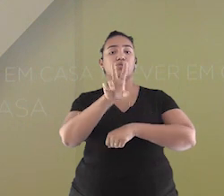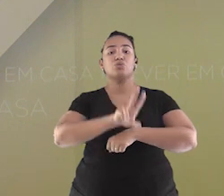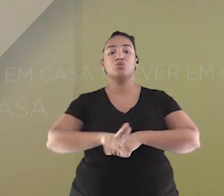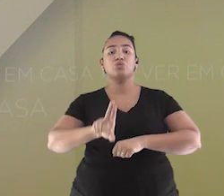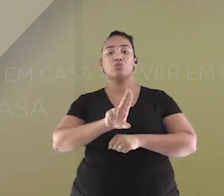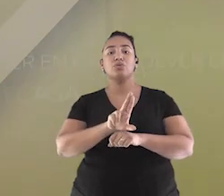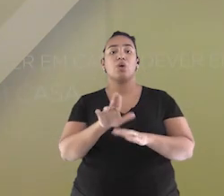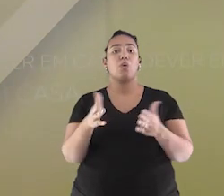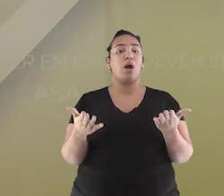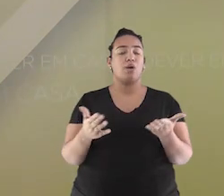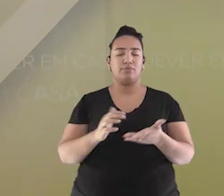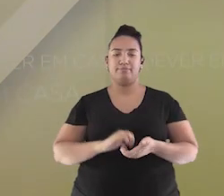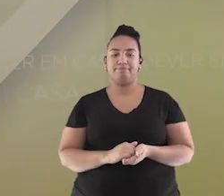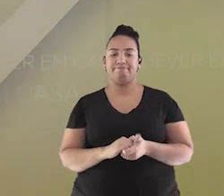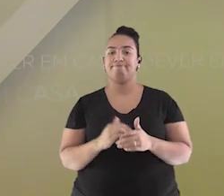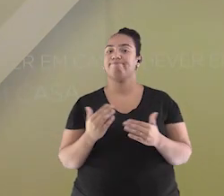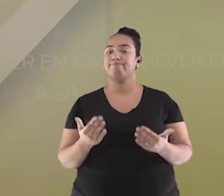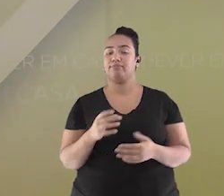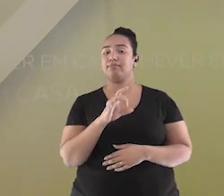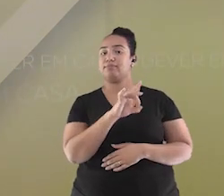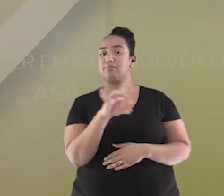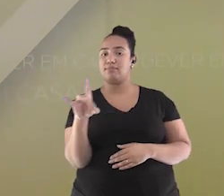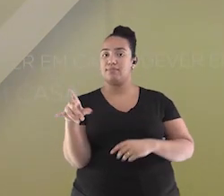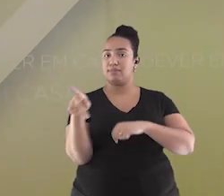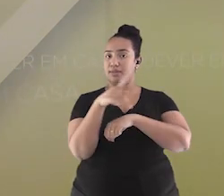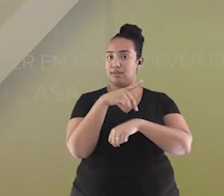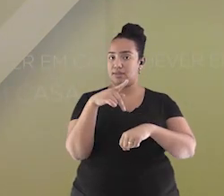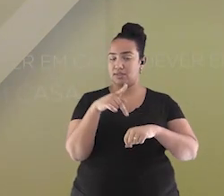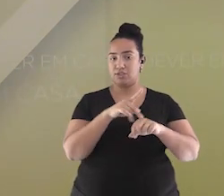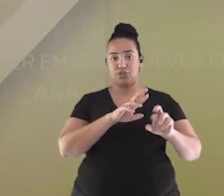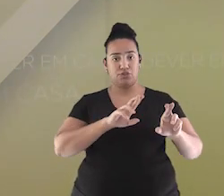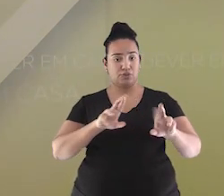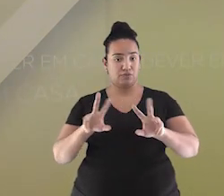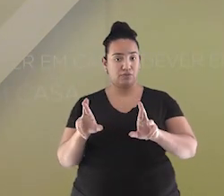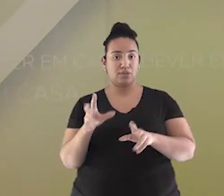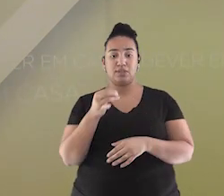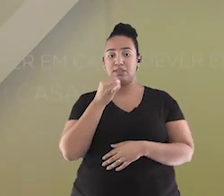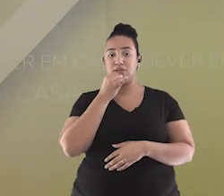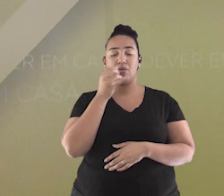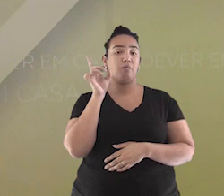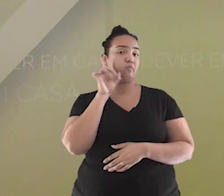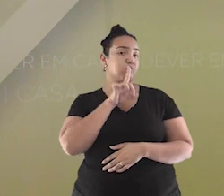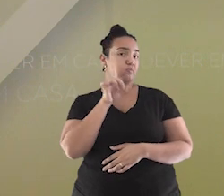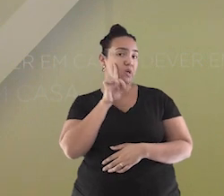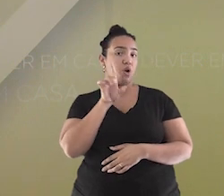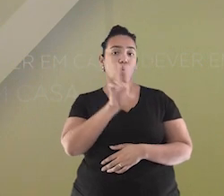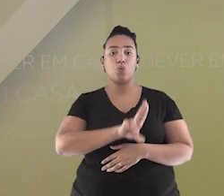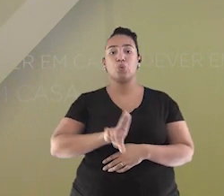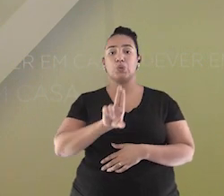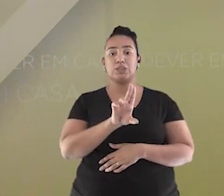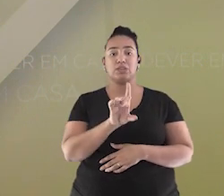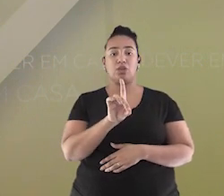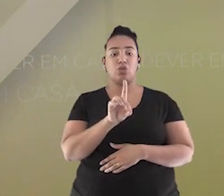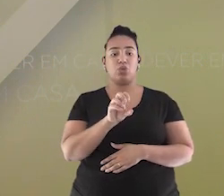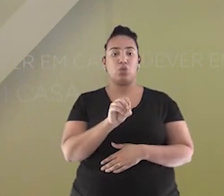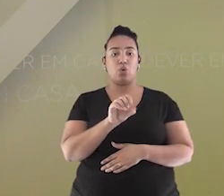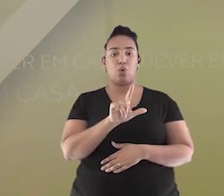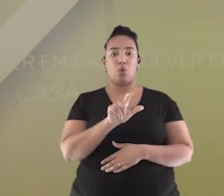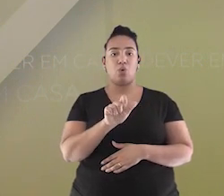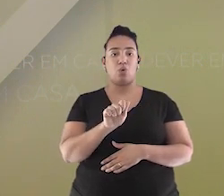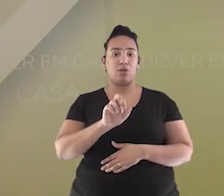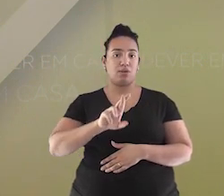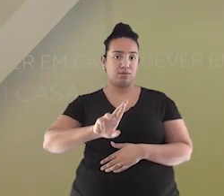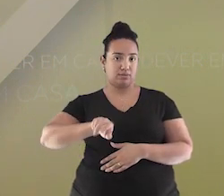outros países. As moedas são diferentes em cada país. Nos Estados Unidos, por exemplo, eles utilizam o dólar como